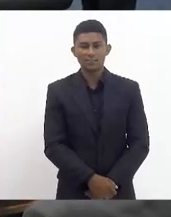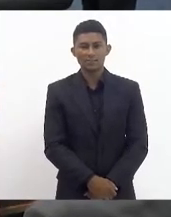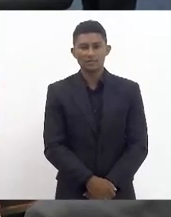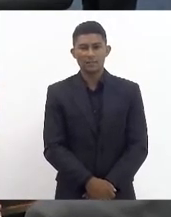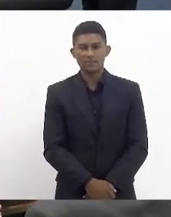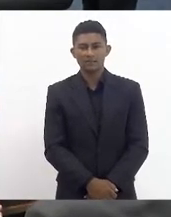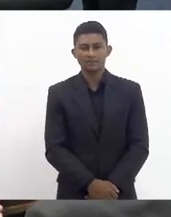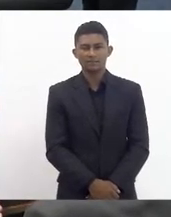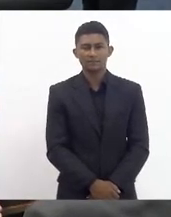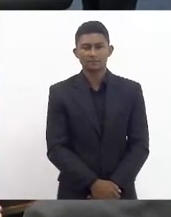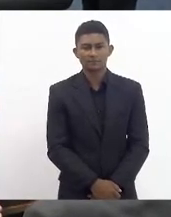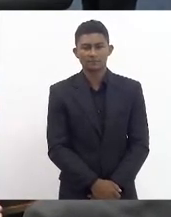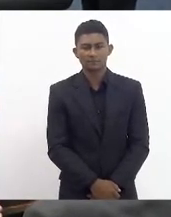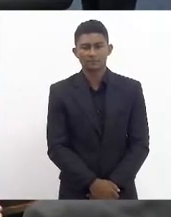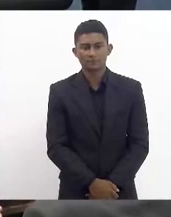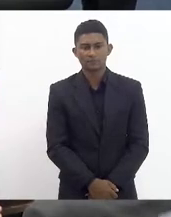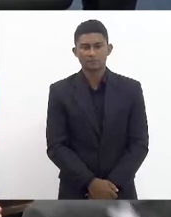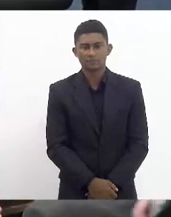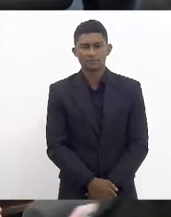falar comigo.